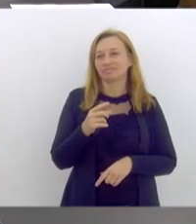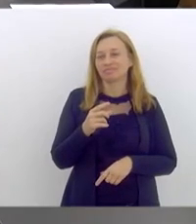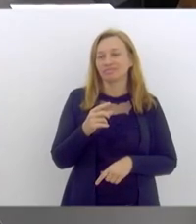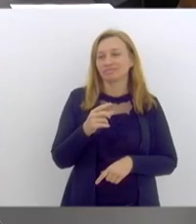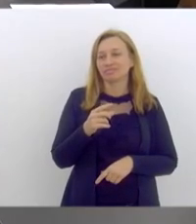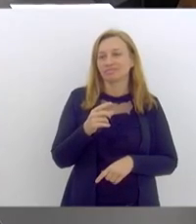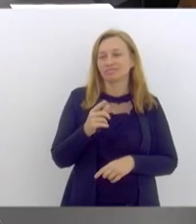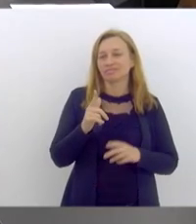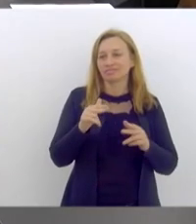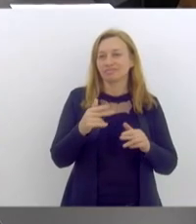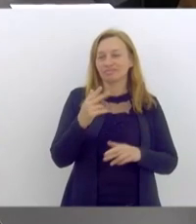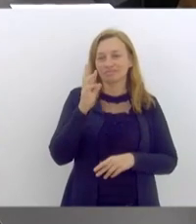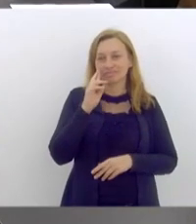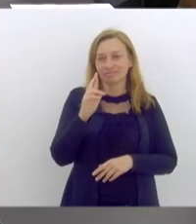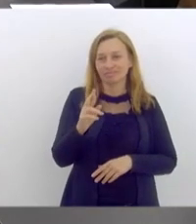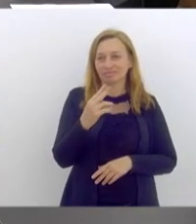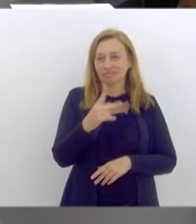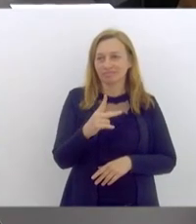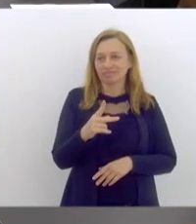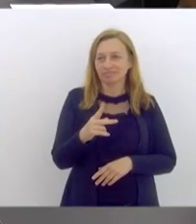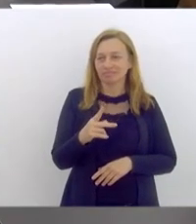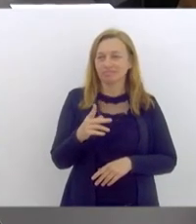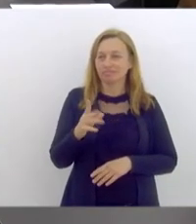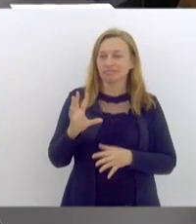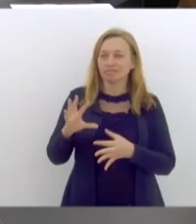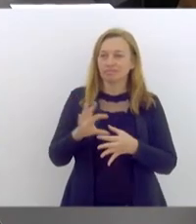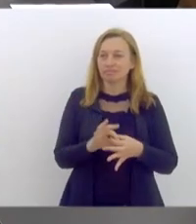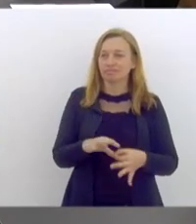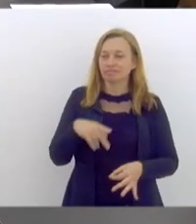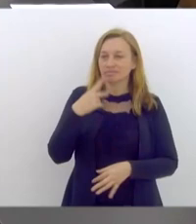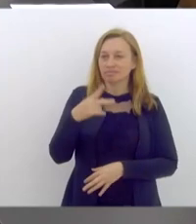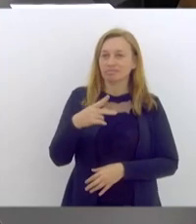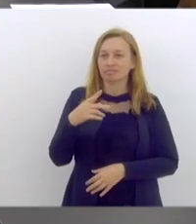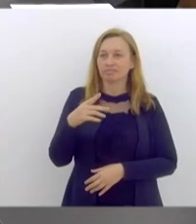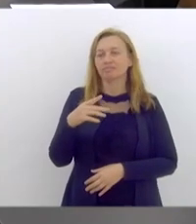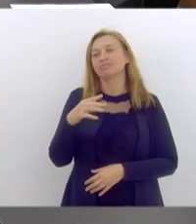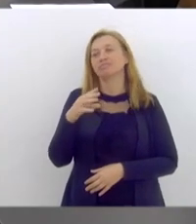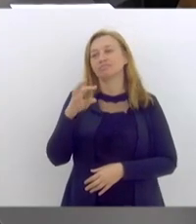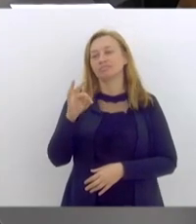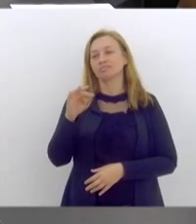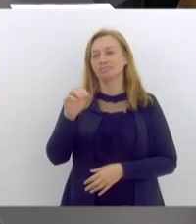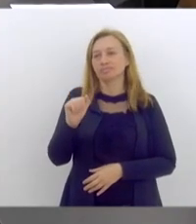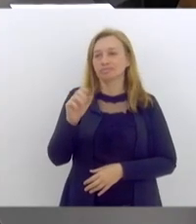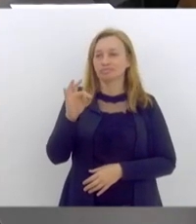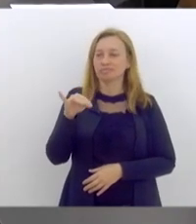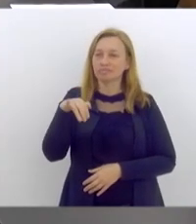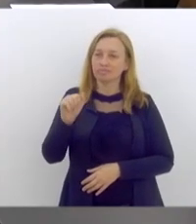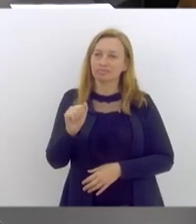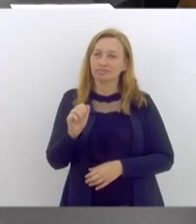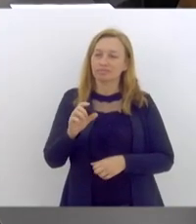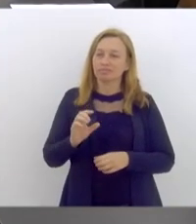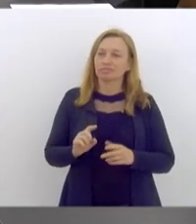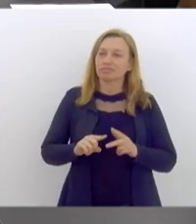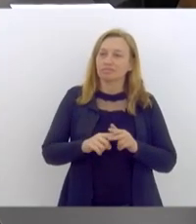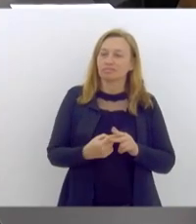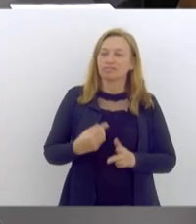seu time acordo cedo só complementando a fala da Tatiana com relação a essa emenda modificativa 3